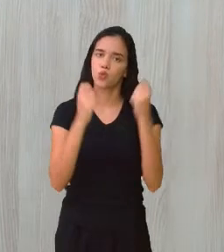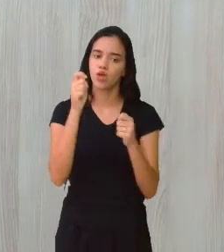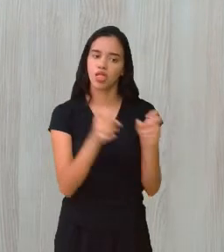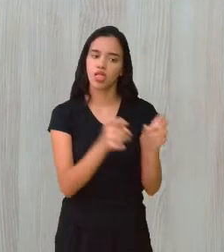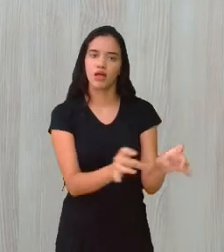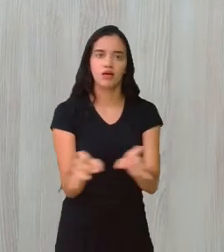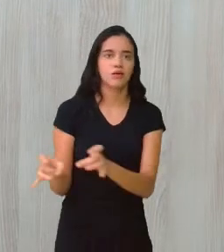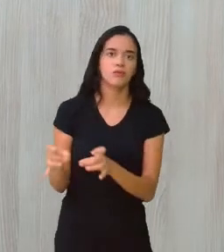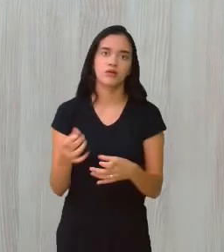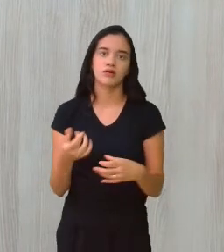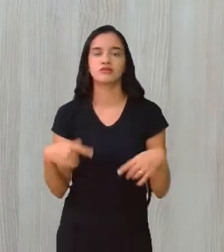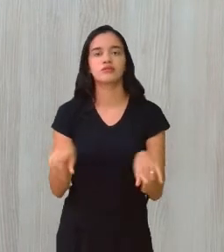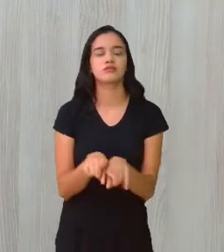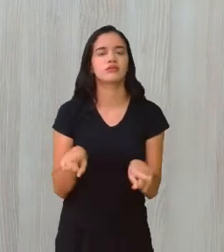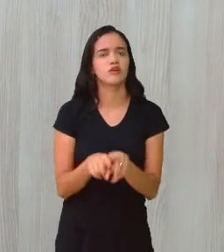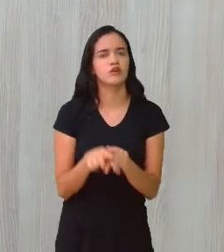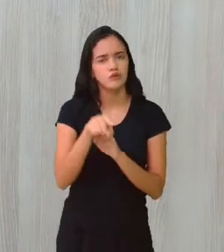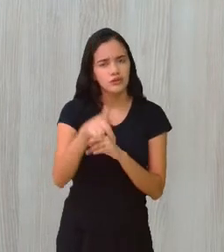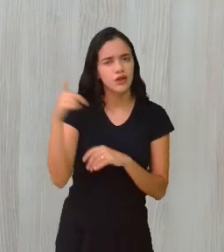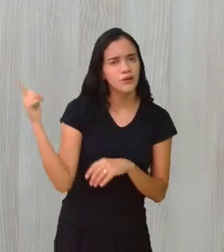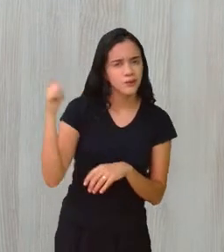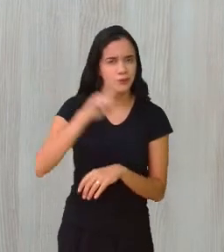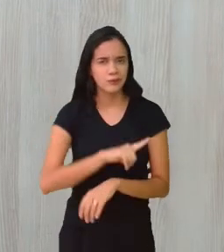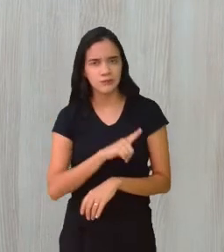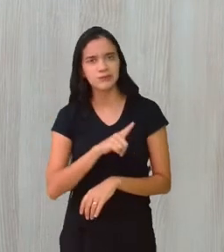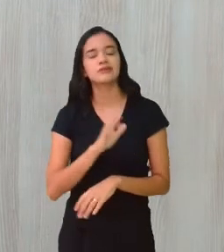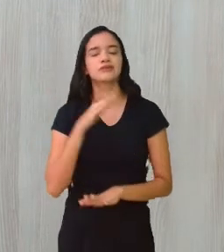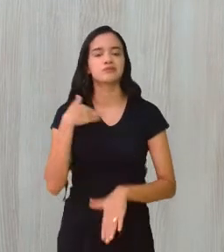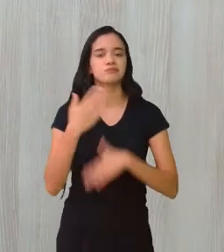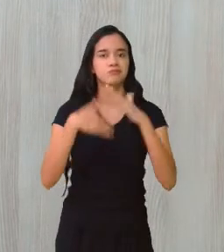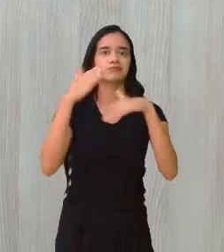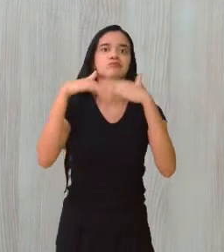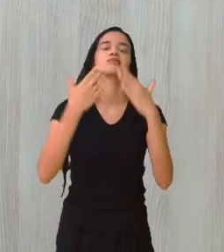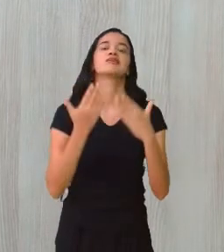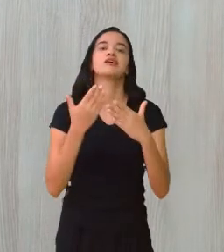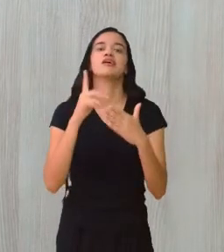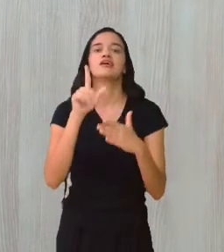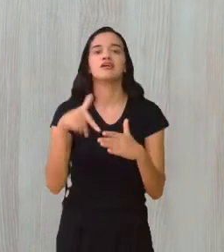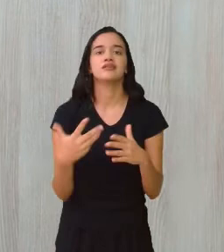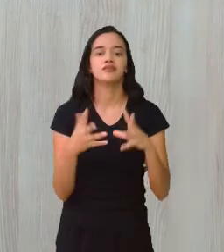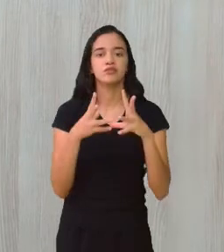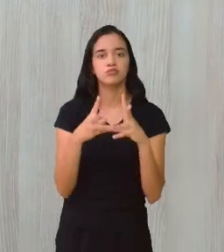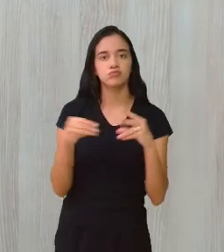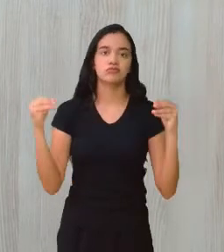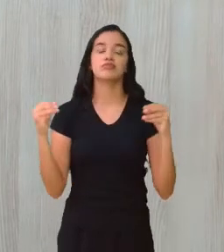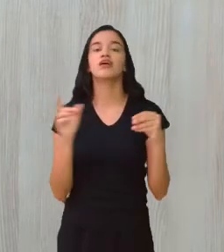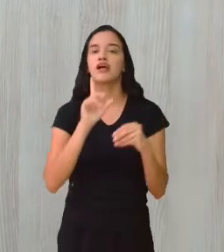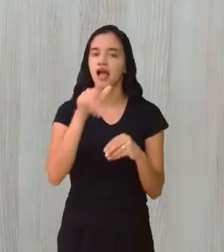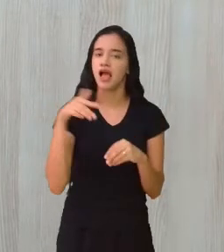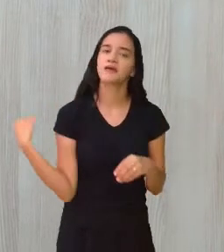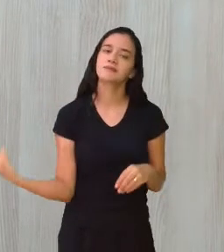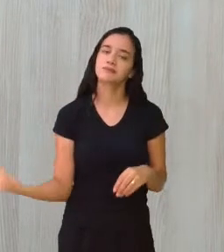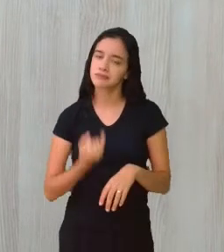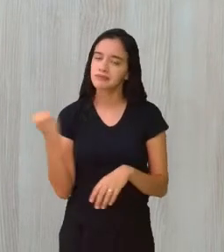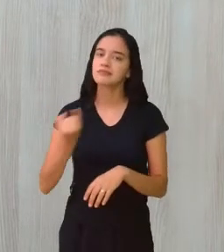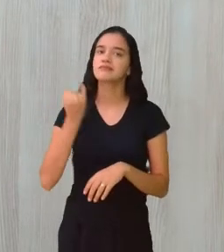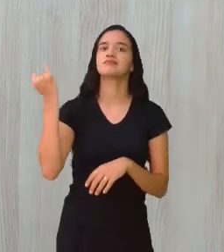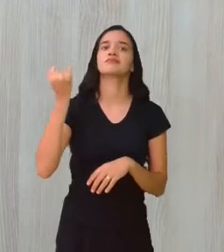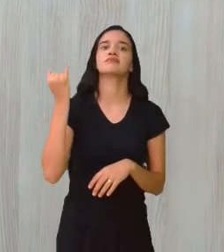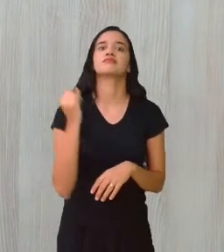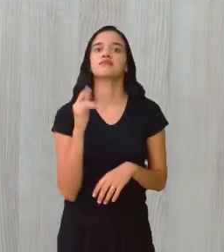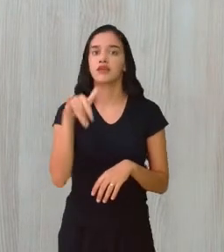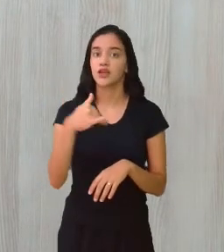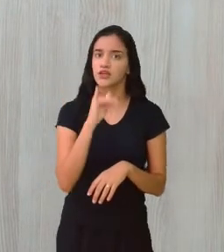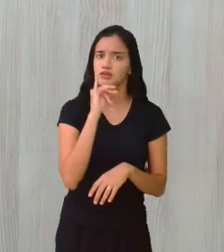comércio, e você conseguir, né, esse avanço de despoluir o rio. Então, é algo bem importante e que